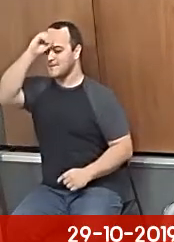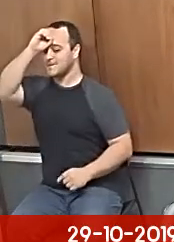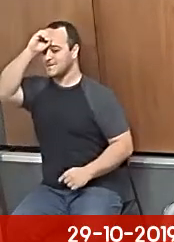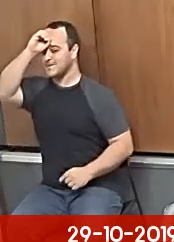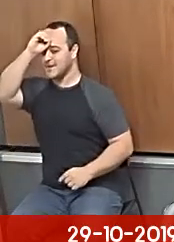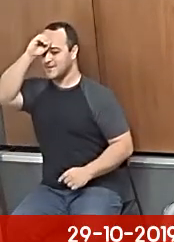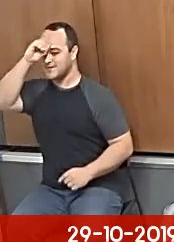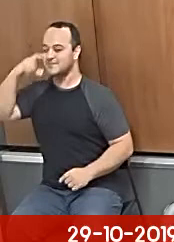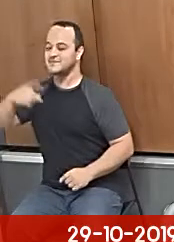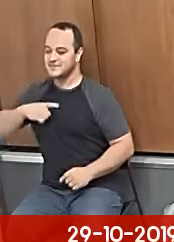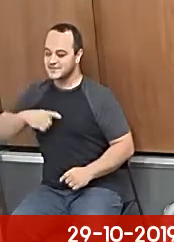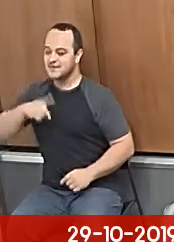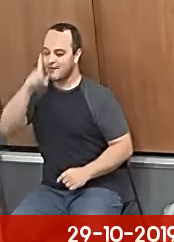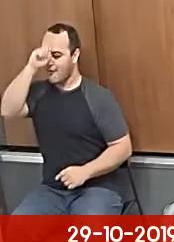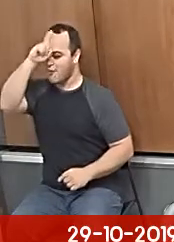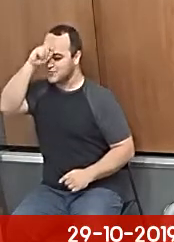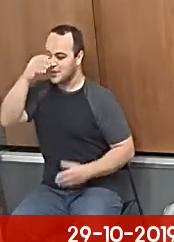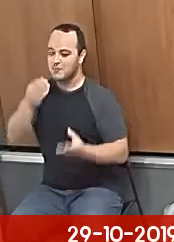encontrar.